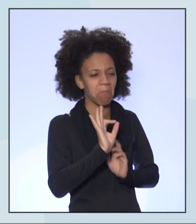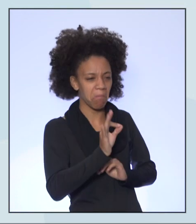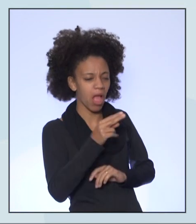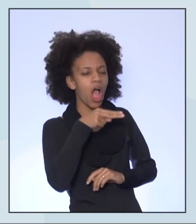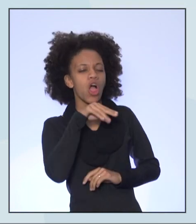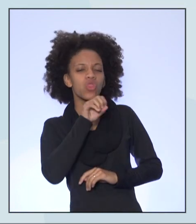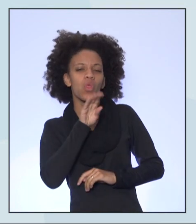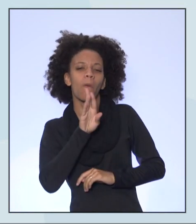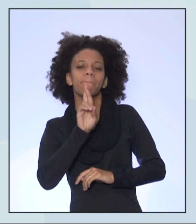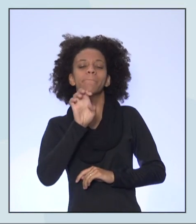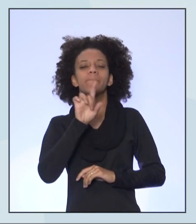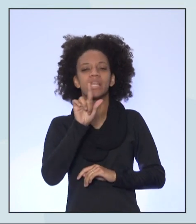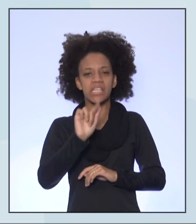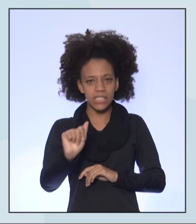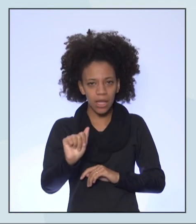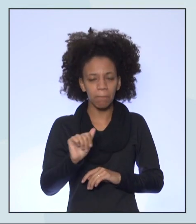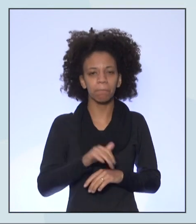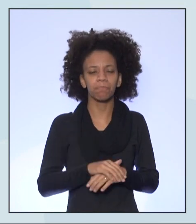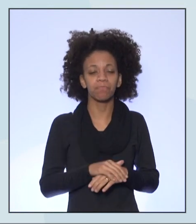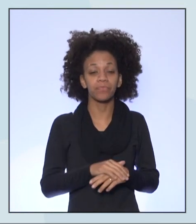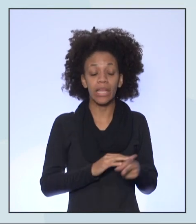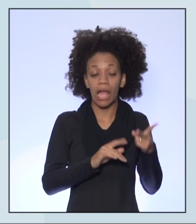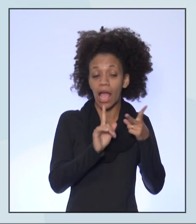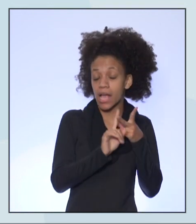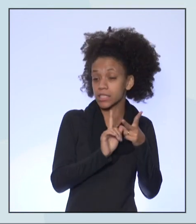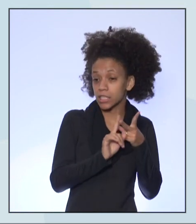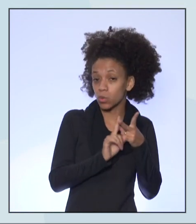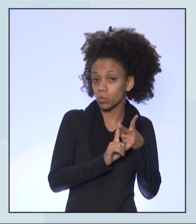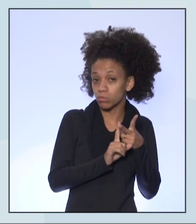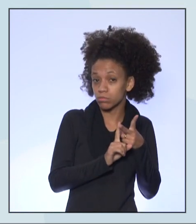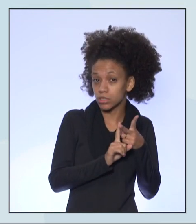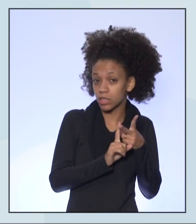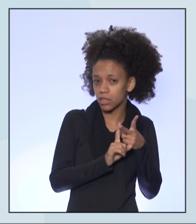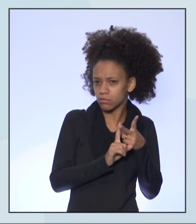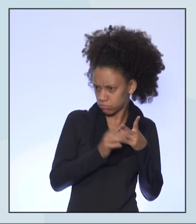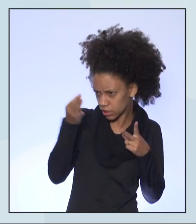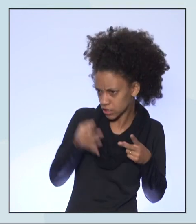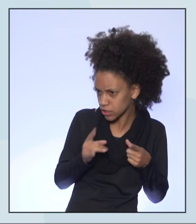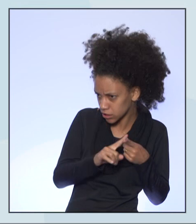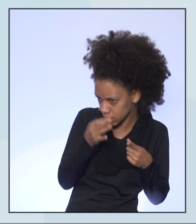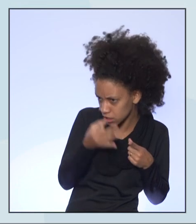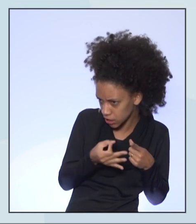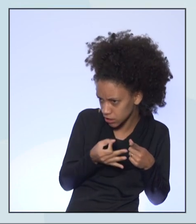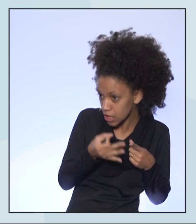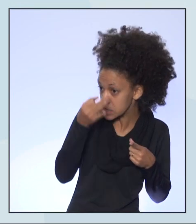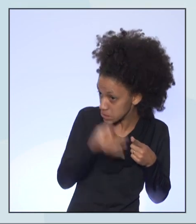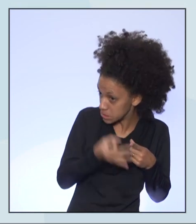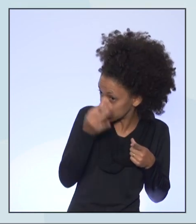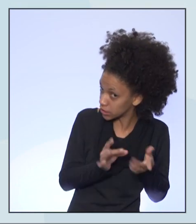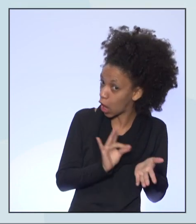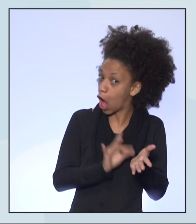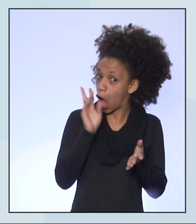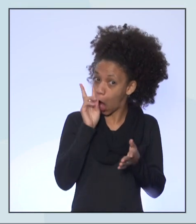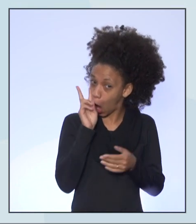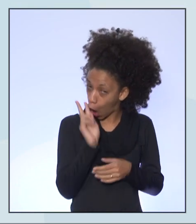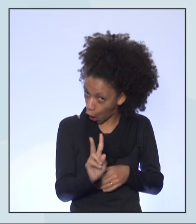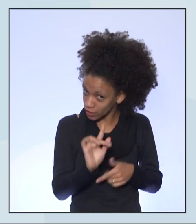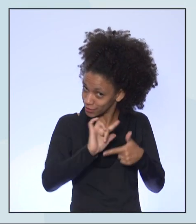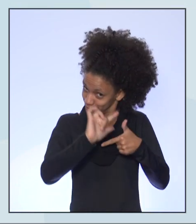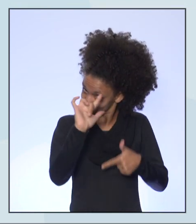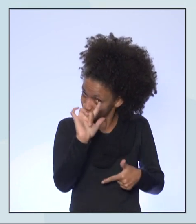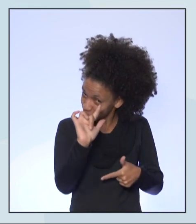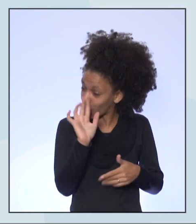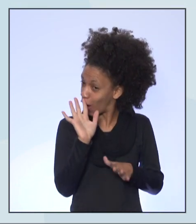nobreza. A segunda escreveram... Tem certeza que é a nobreza? Opa! Tem certeza? Desculpa. Olha de novo a imagem. Eu